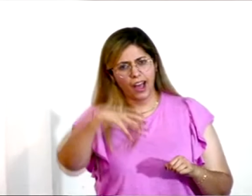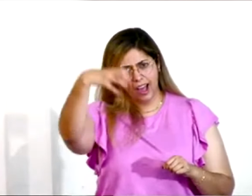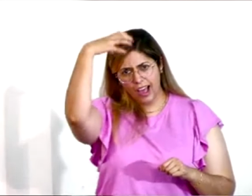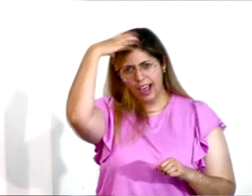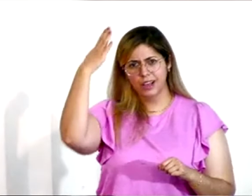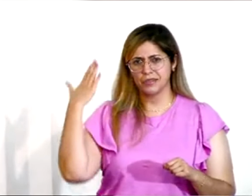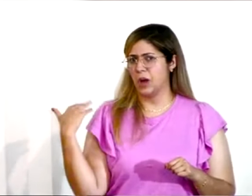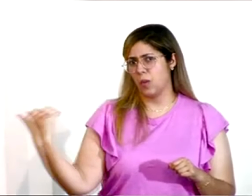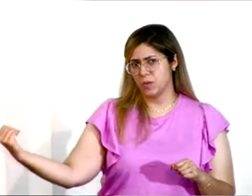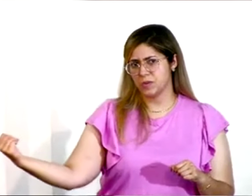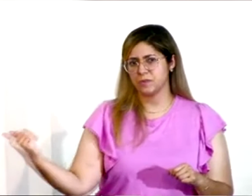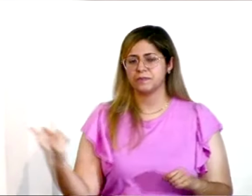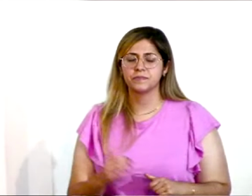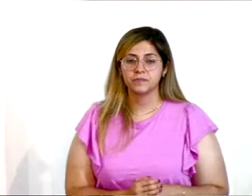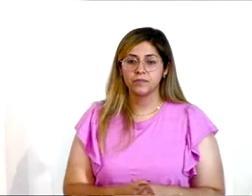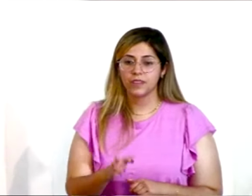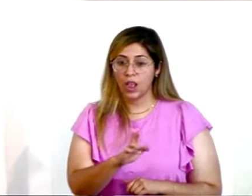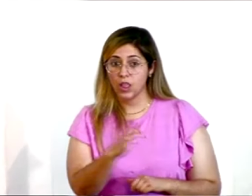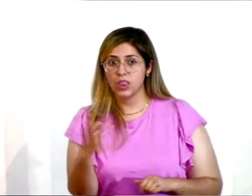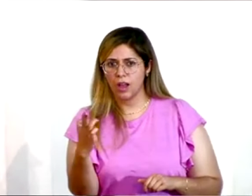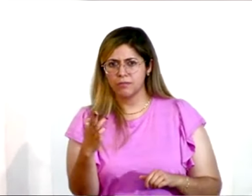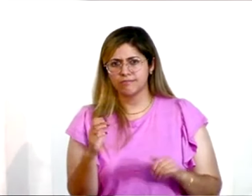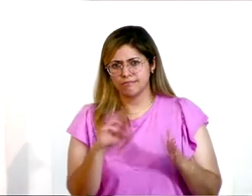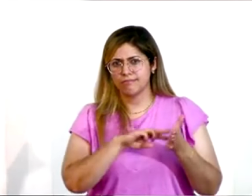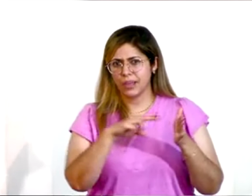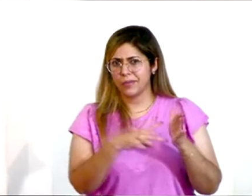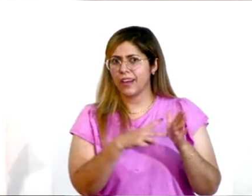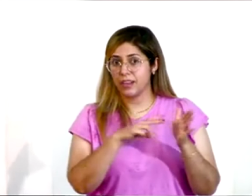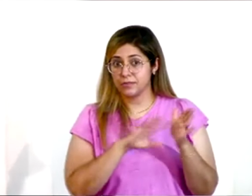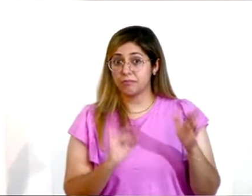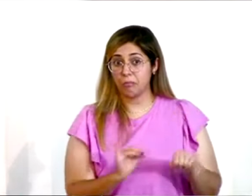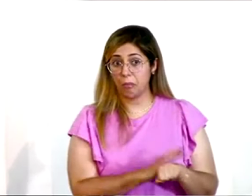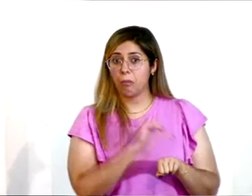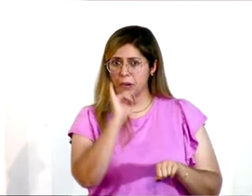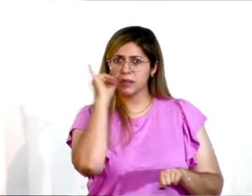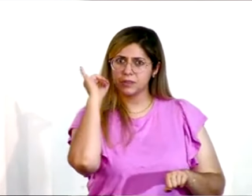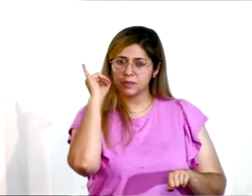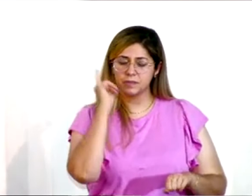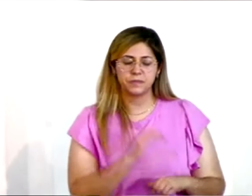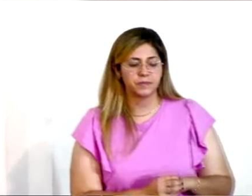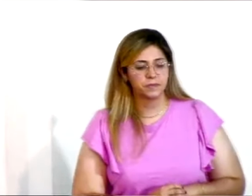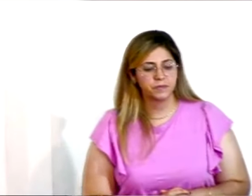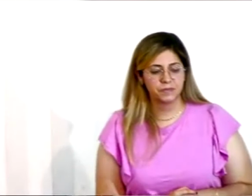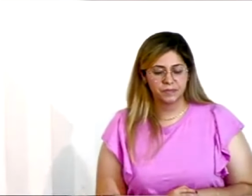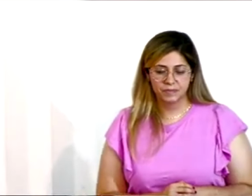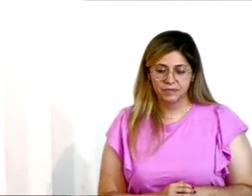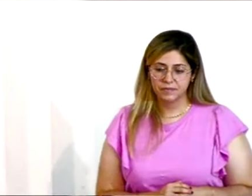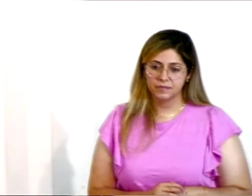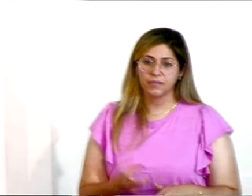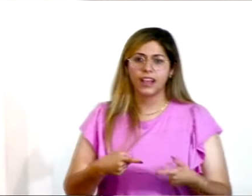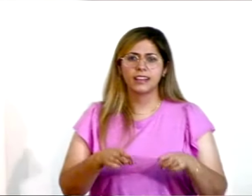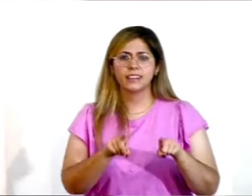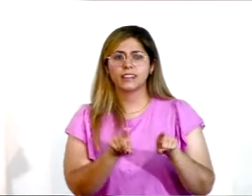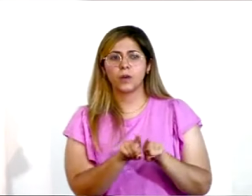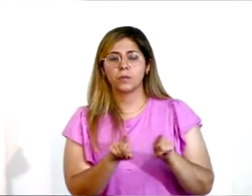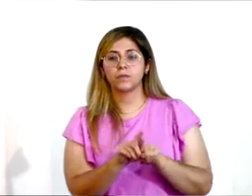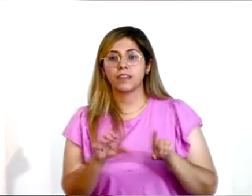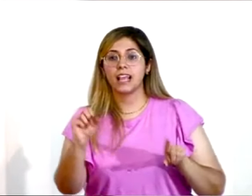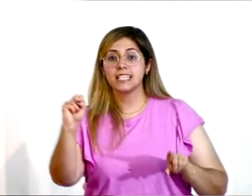muito significado para os judeus. Até hoje é assim. Nessa época, então, era importantíssimo. E então este